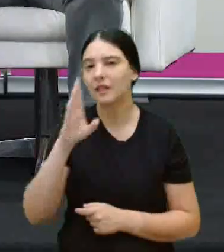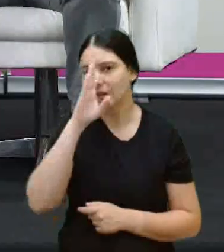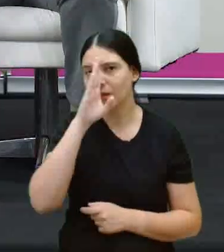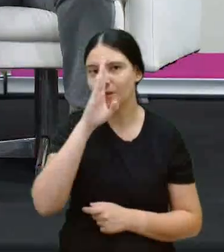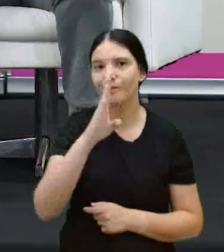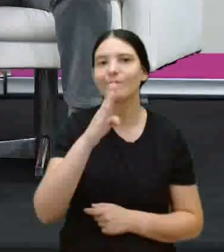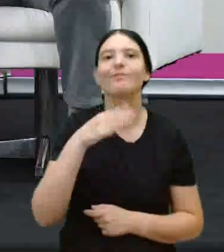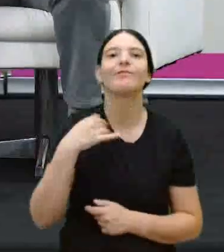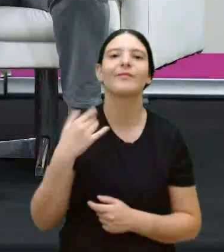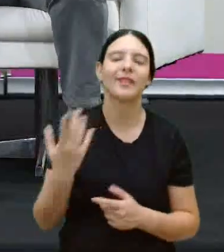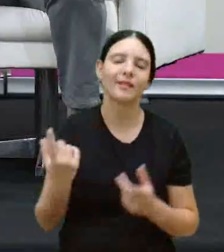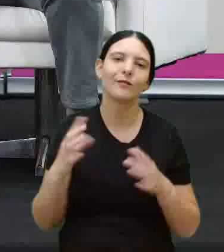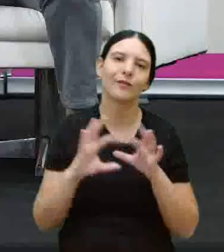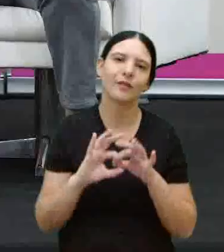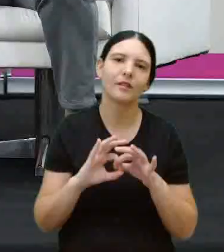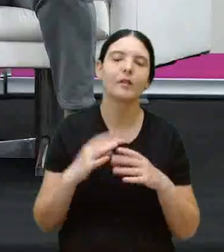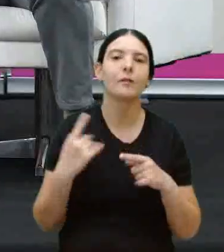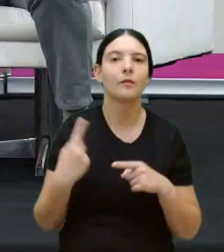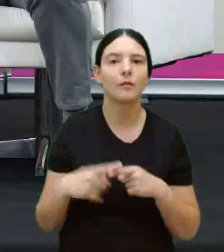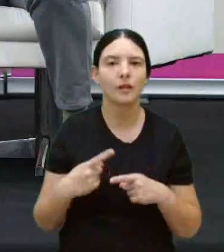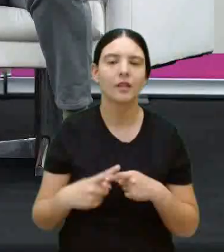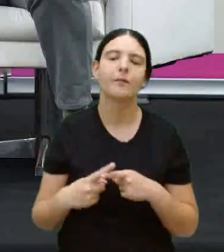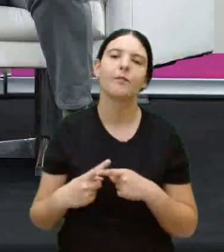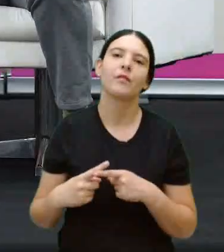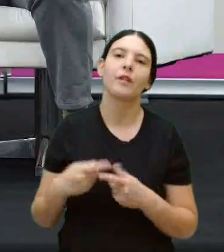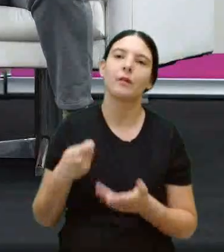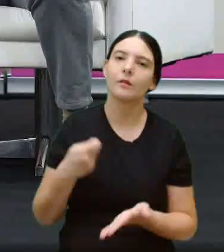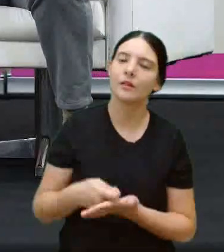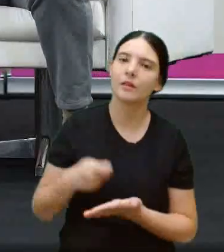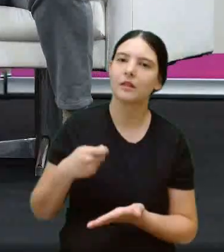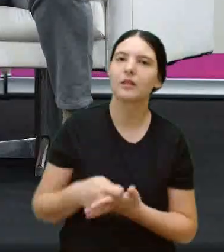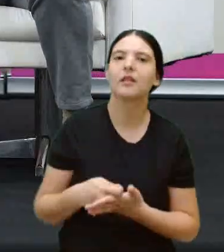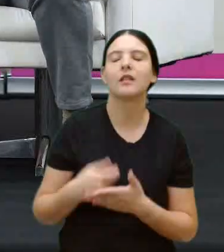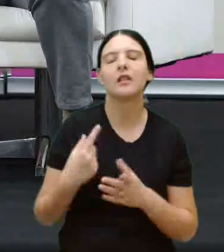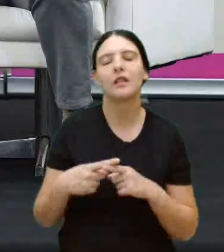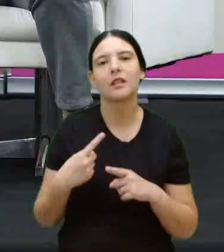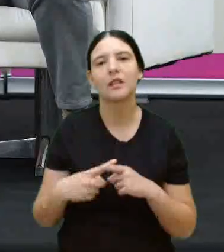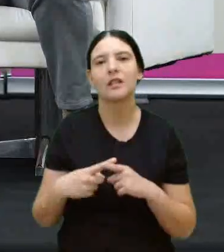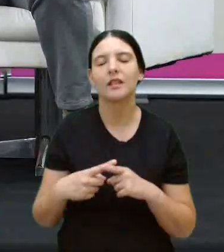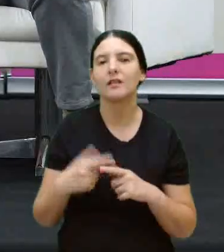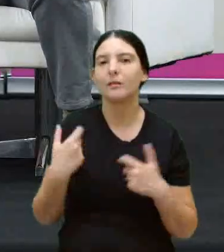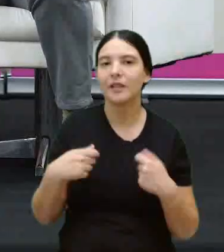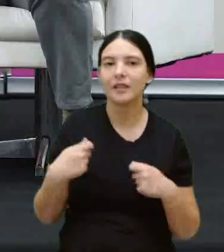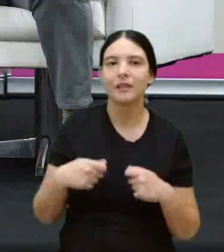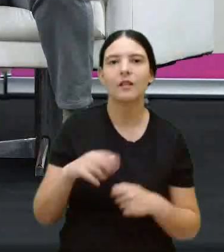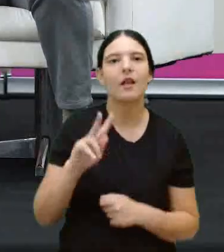Então, ou seja, a obrigação de que a sua orientação sexual seja hétero.